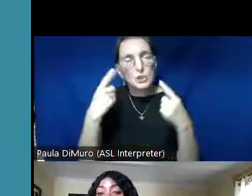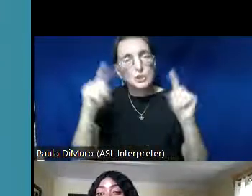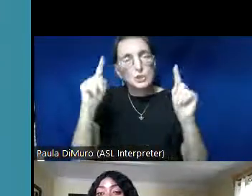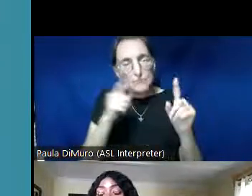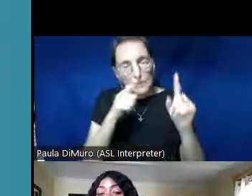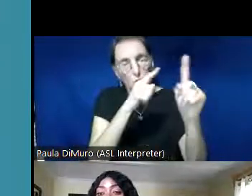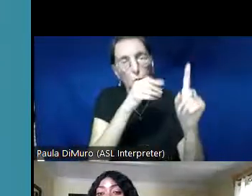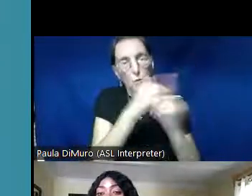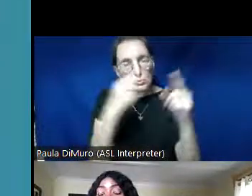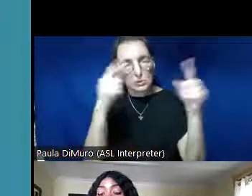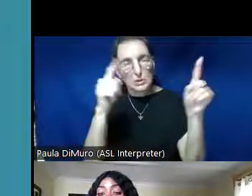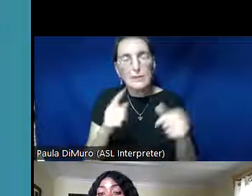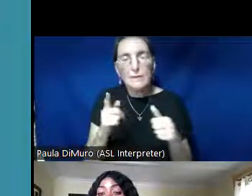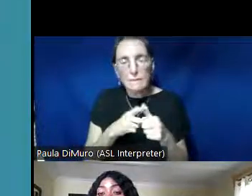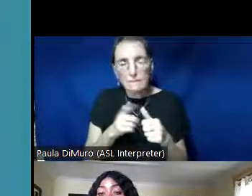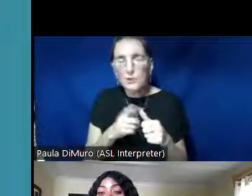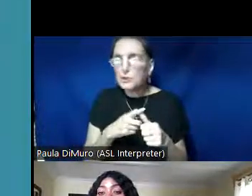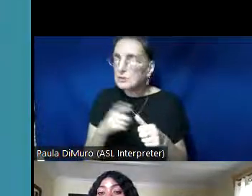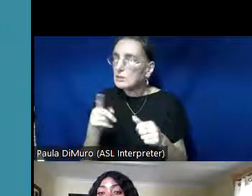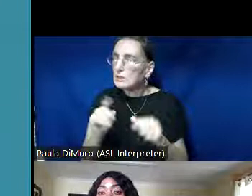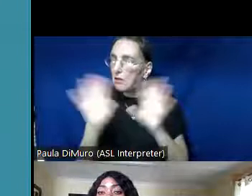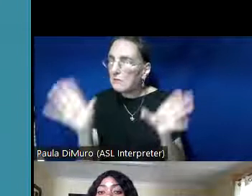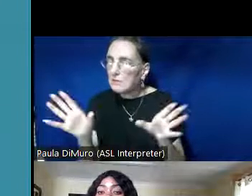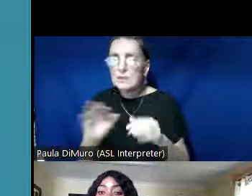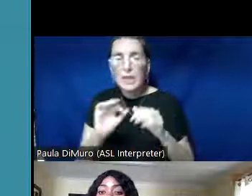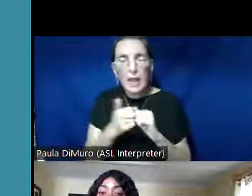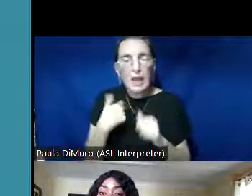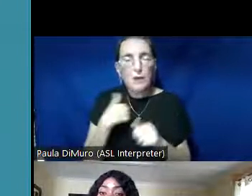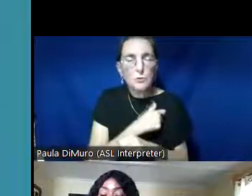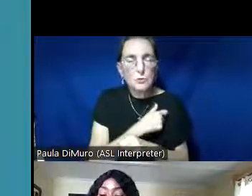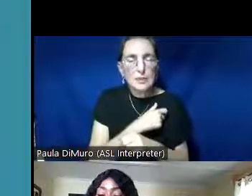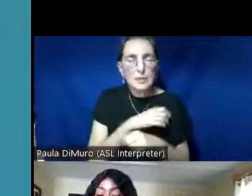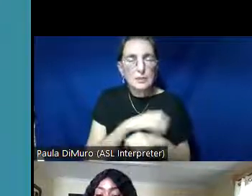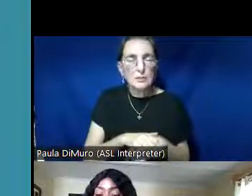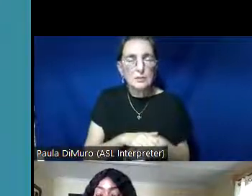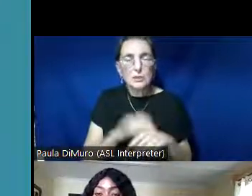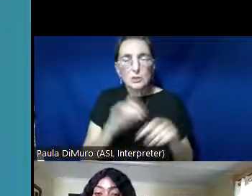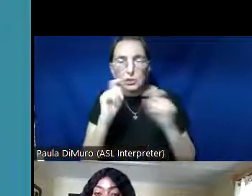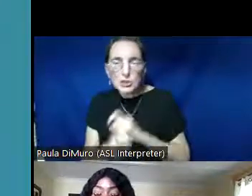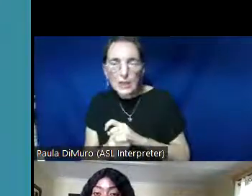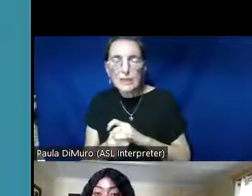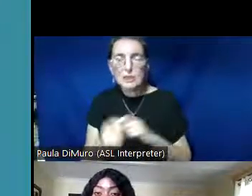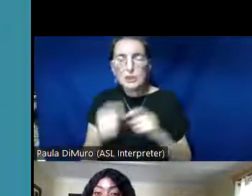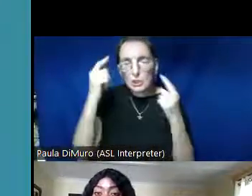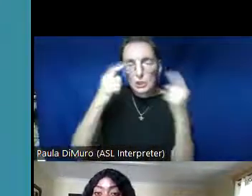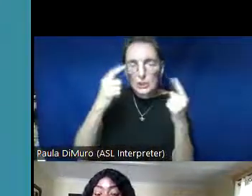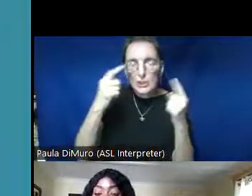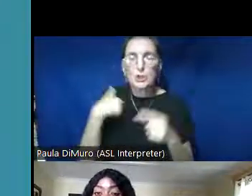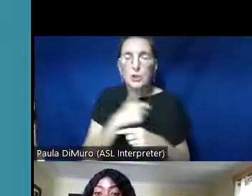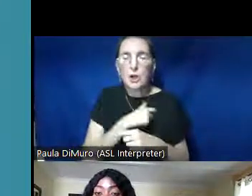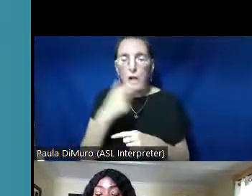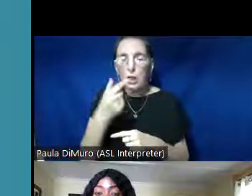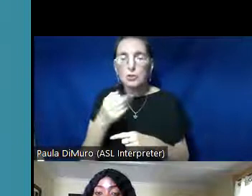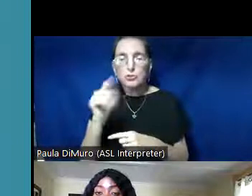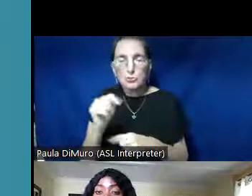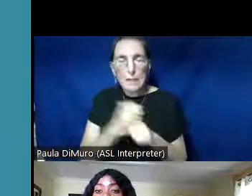na alcança que é o objetivo. Um deles é bastante claro, a modo que nos